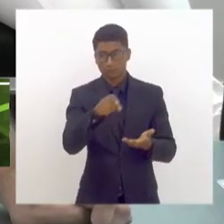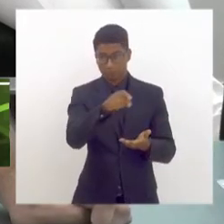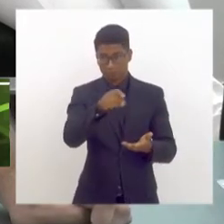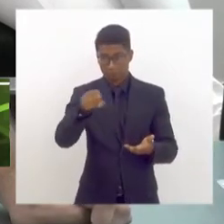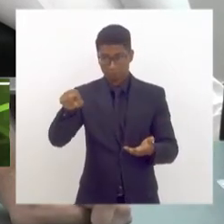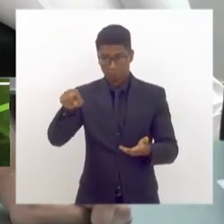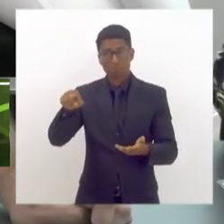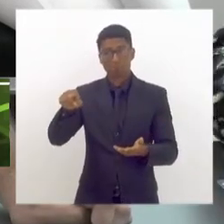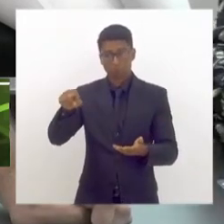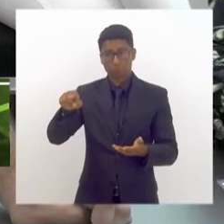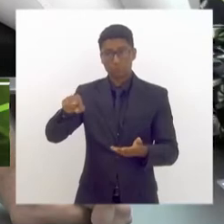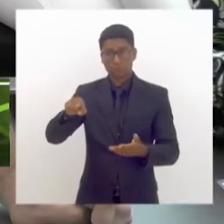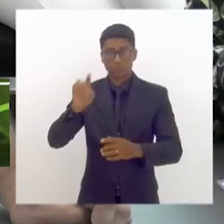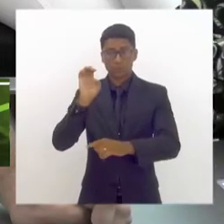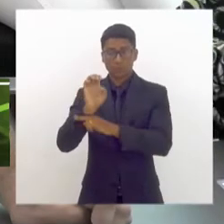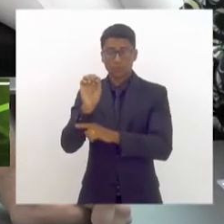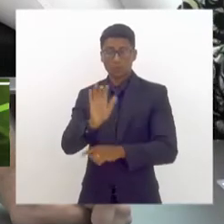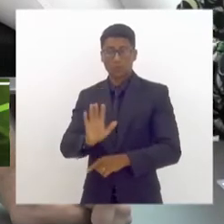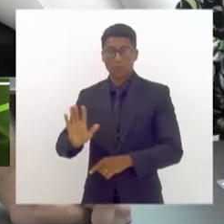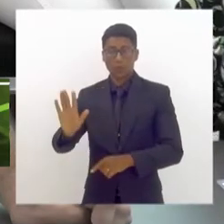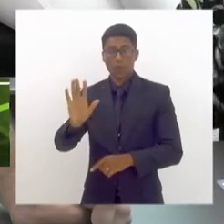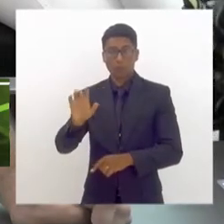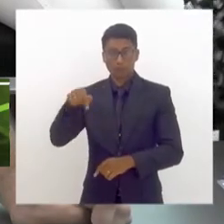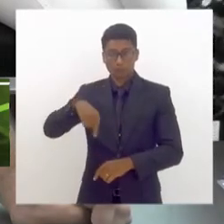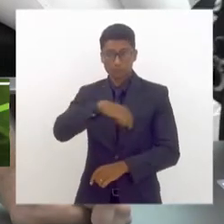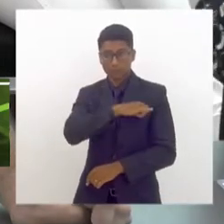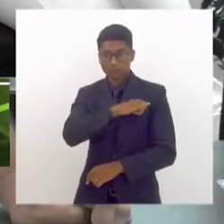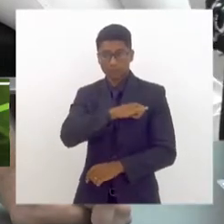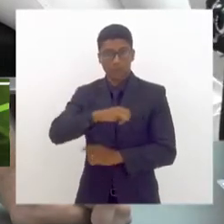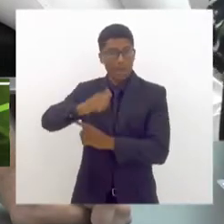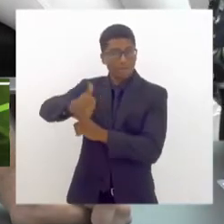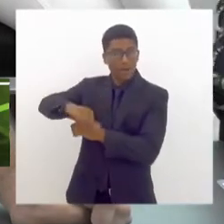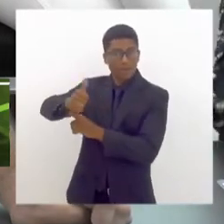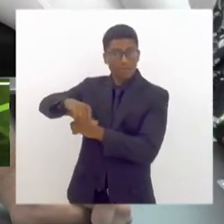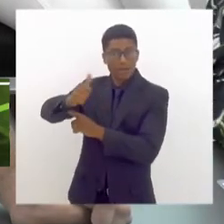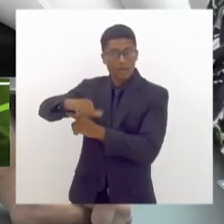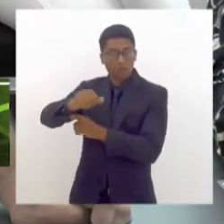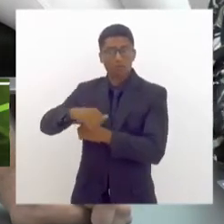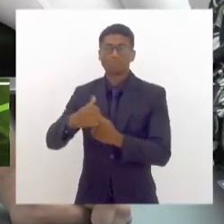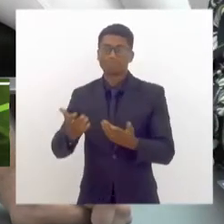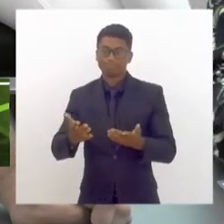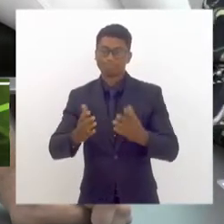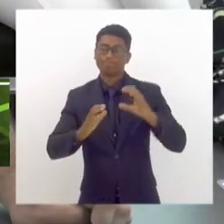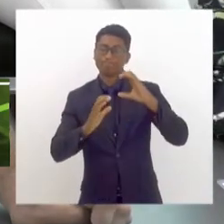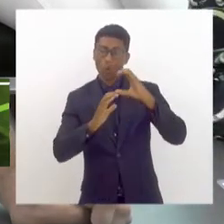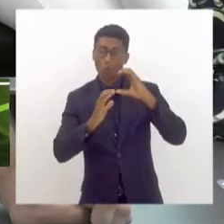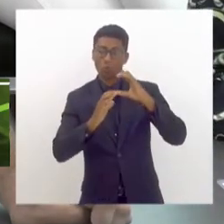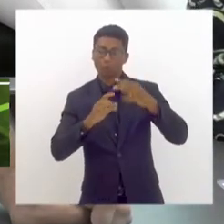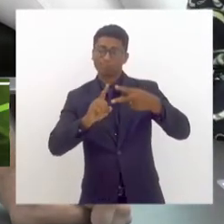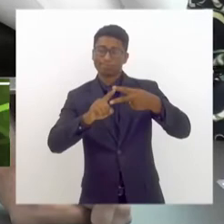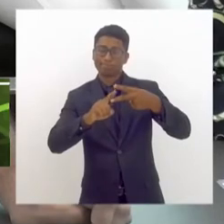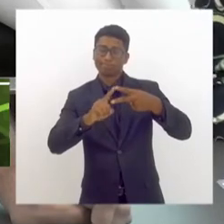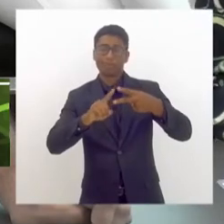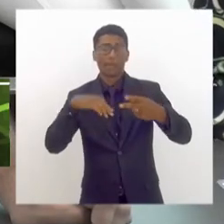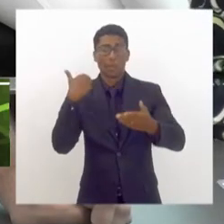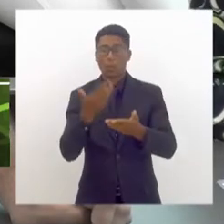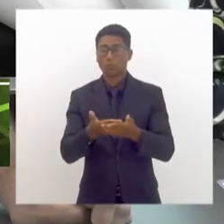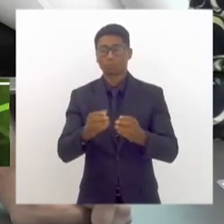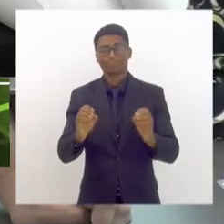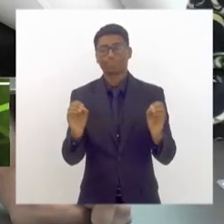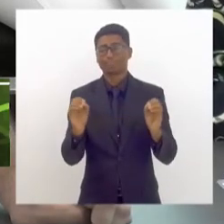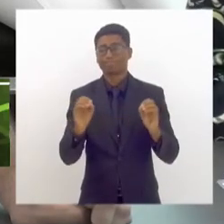todo. Né? Então, é essa questão que tramita especificamente quanto a esse ponto.